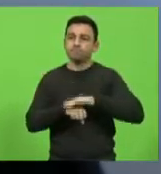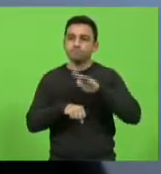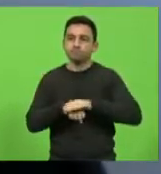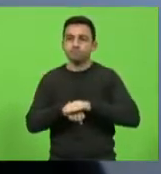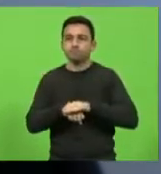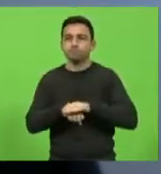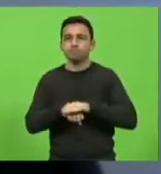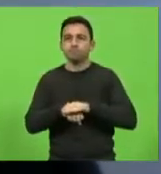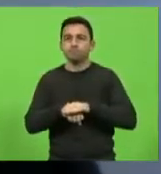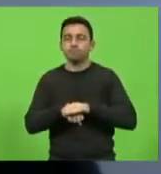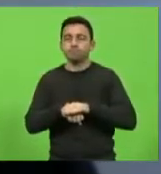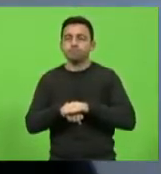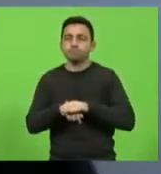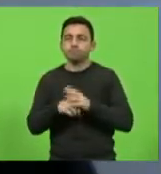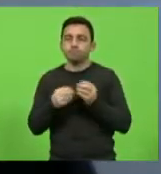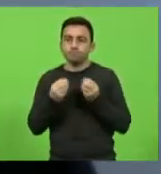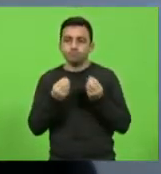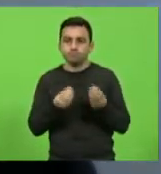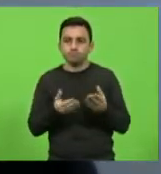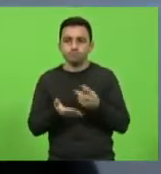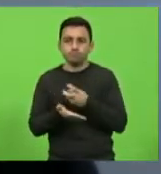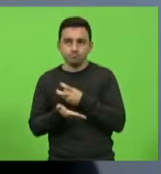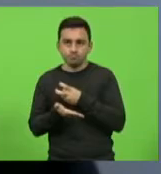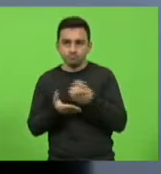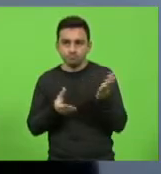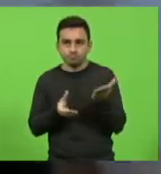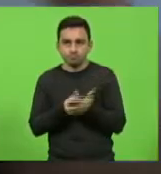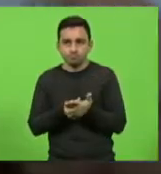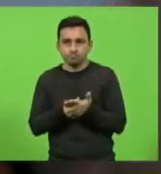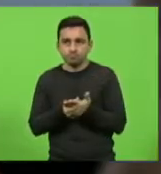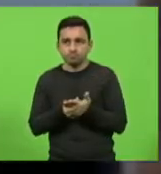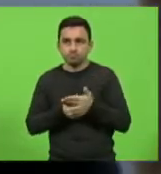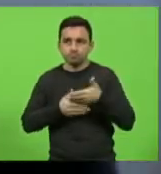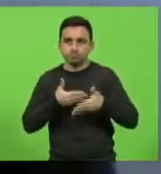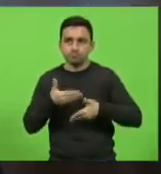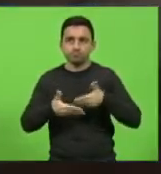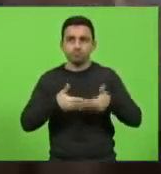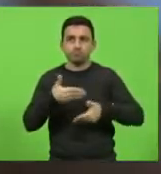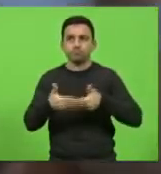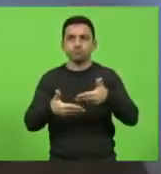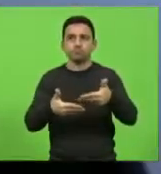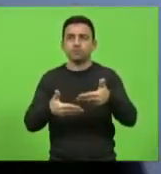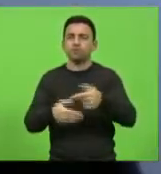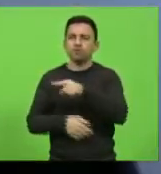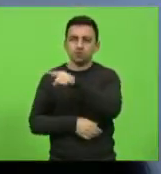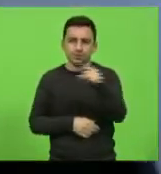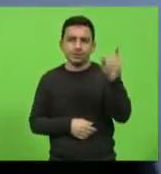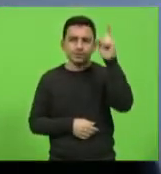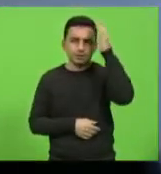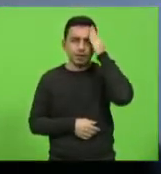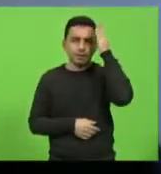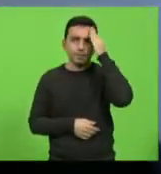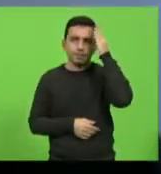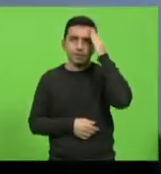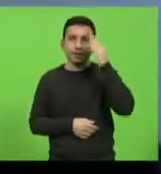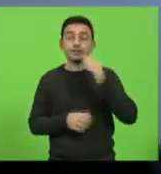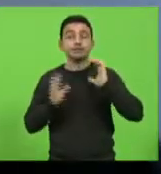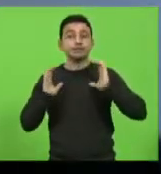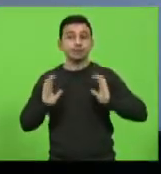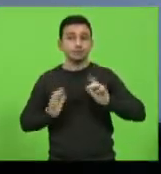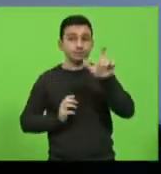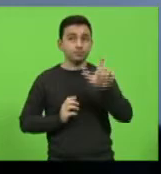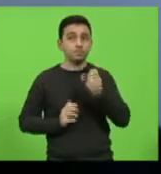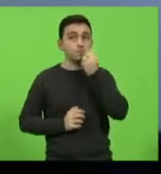deixaram o processo de impeachment no caminho. A quem não sabe, tenha ciência de que, como cidadão de